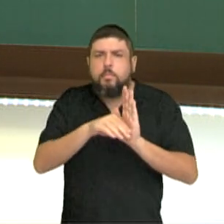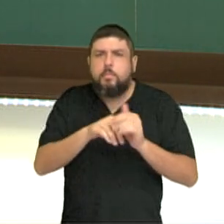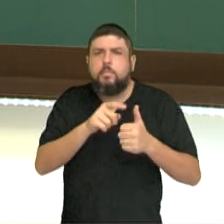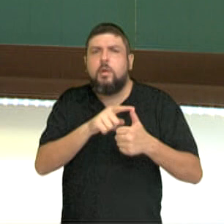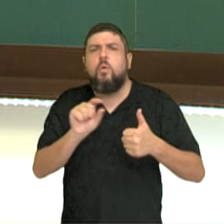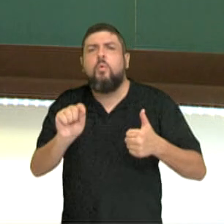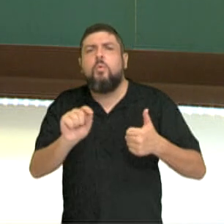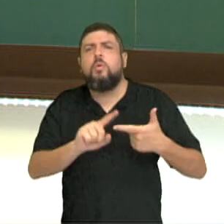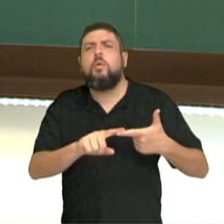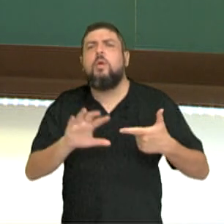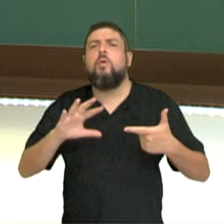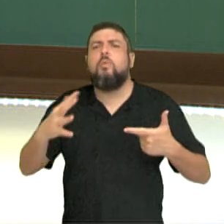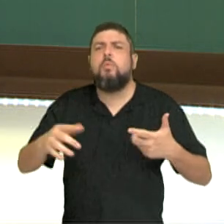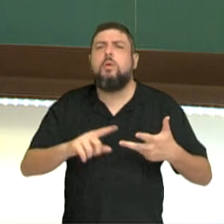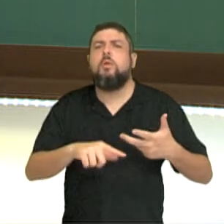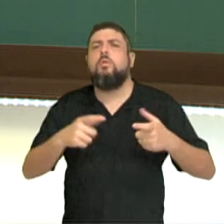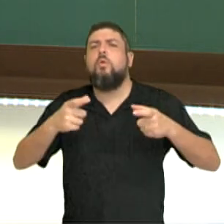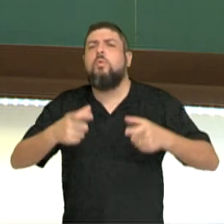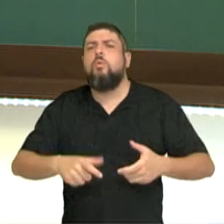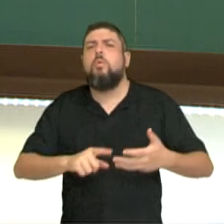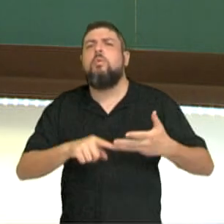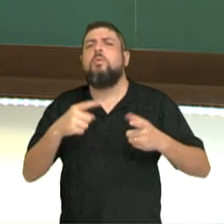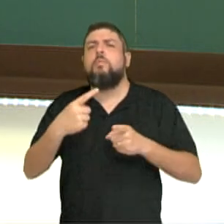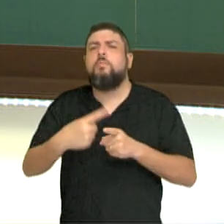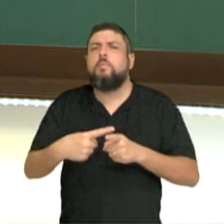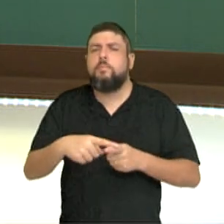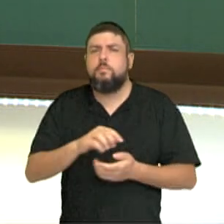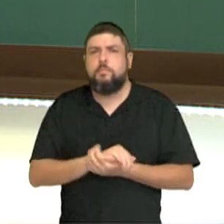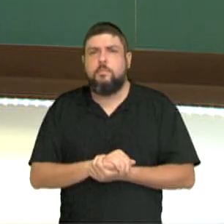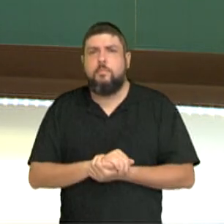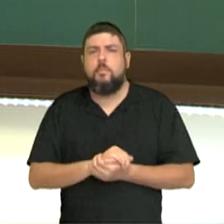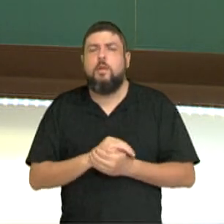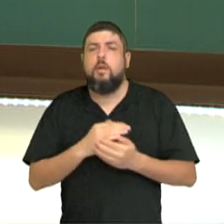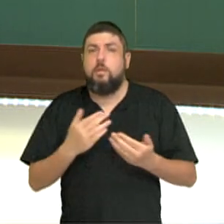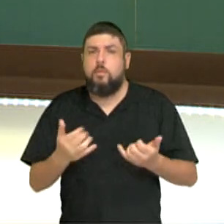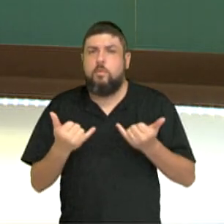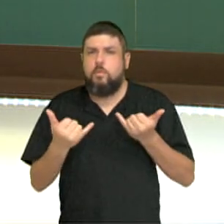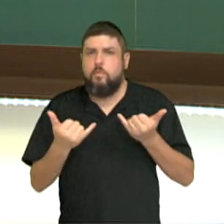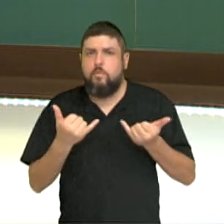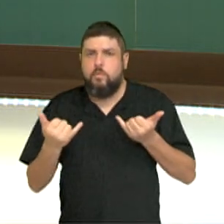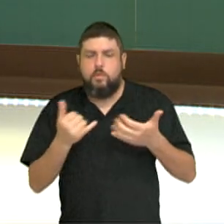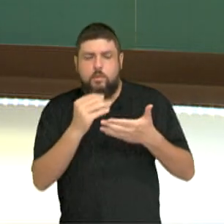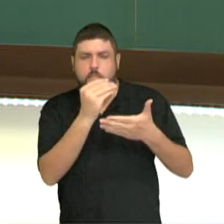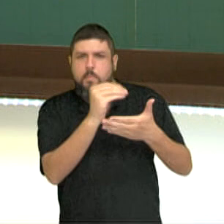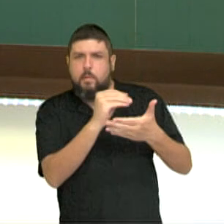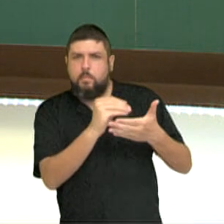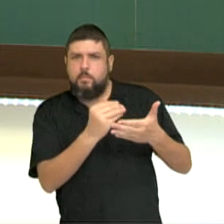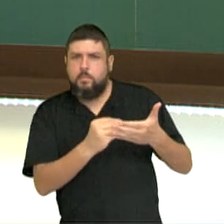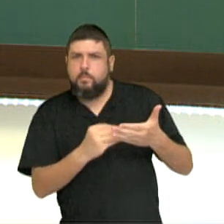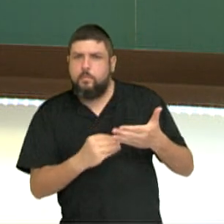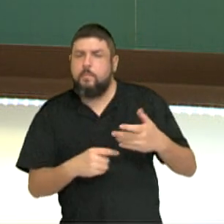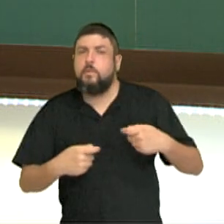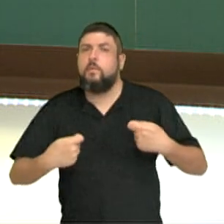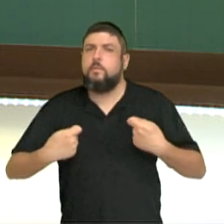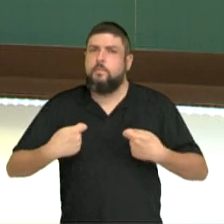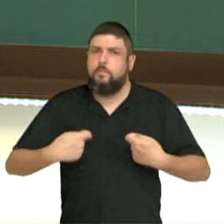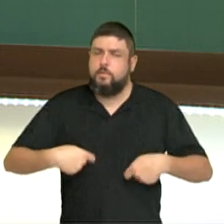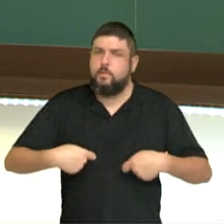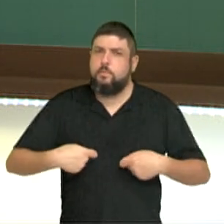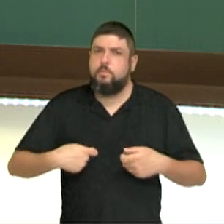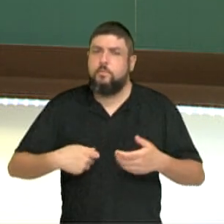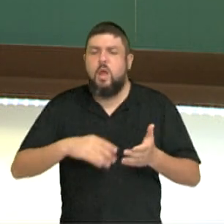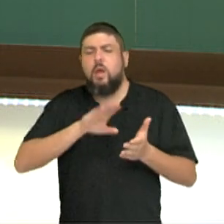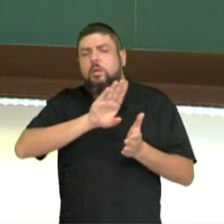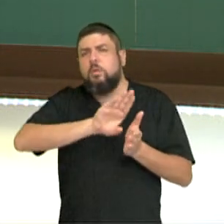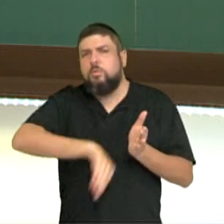quando, com quem, por quê, né? Então, essas informações, elas são importantíssimas, tá? Não podem